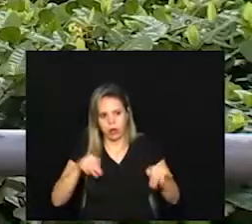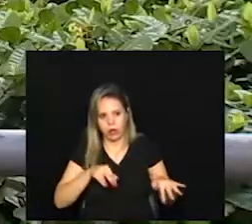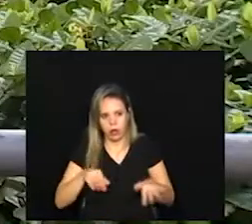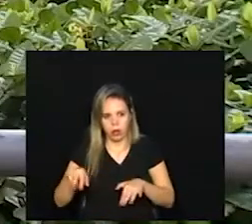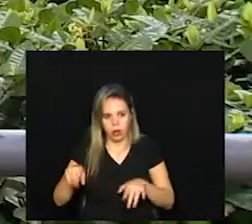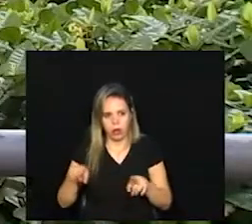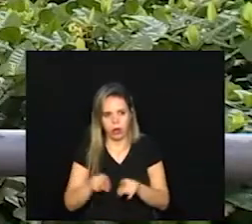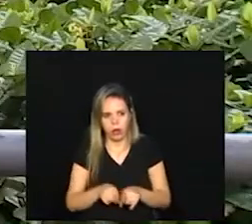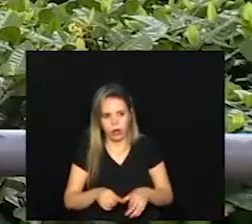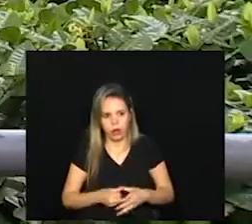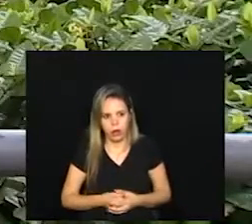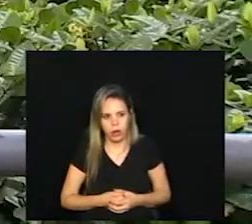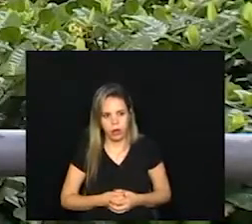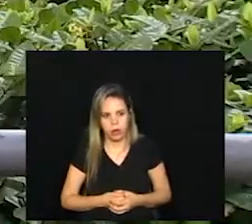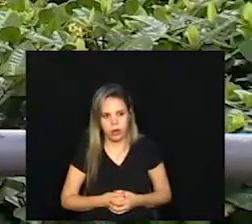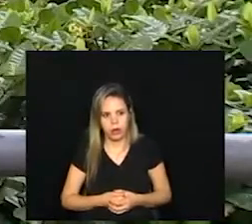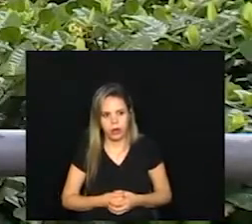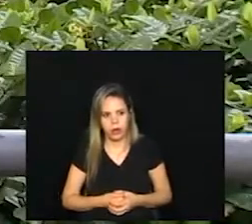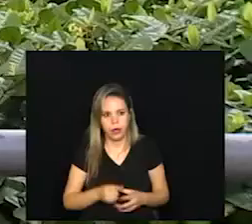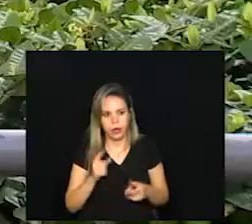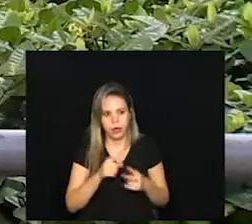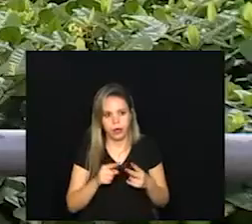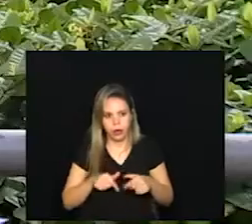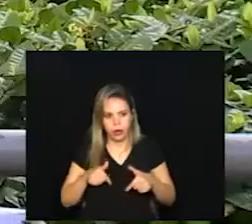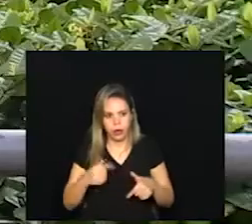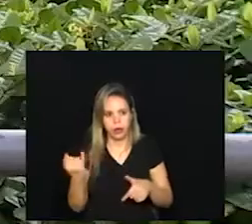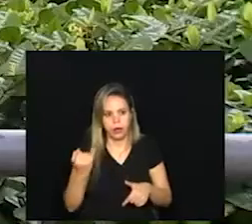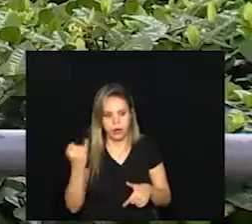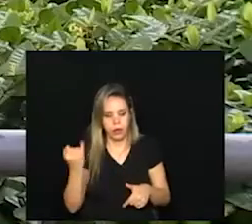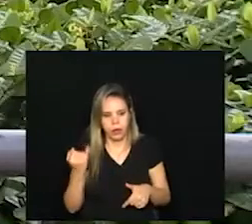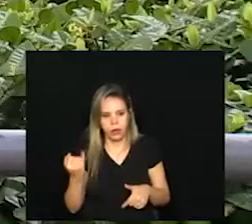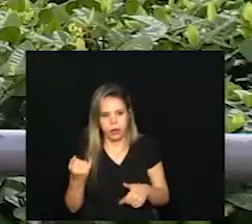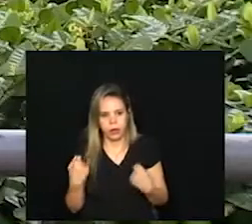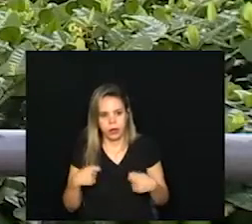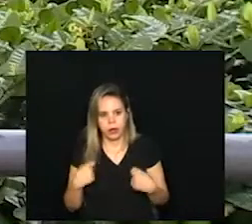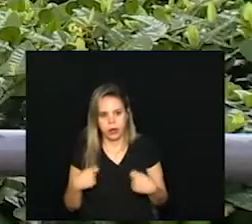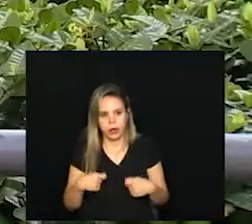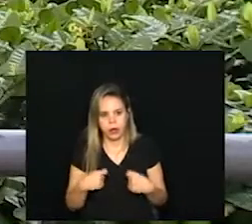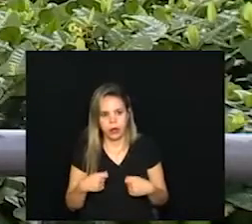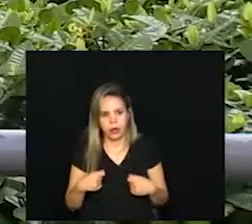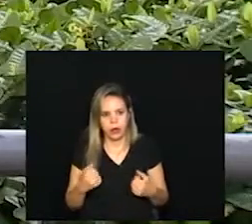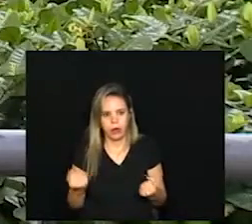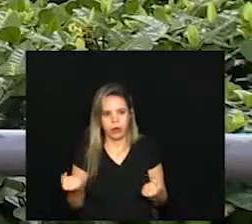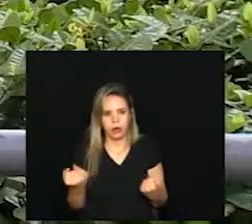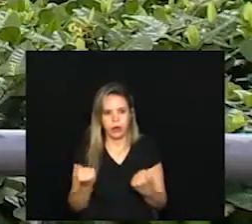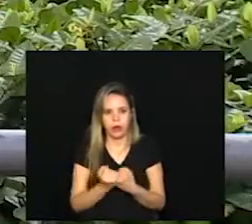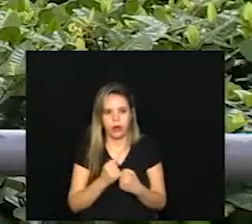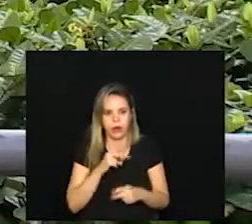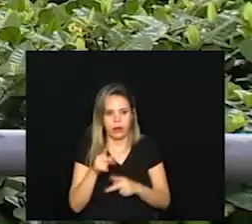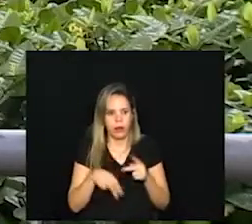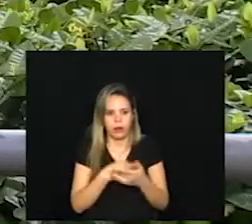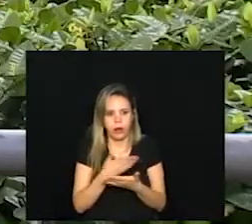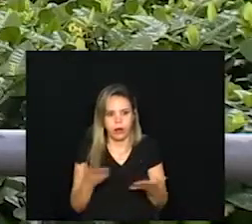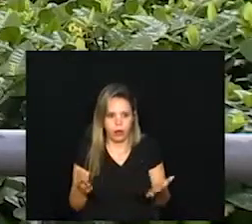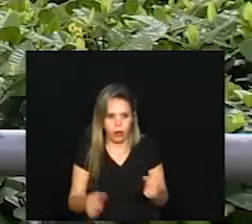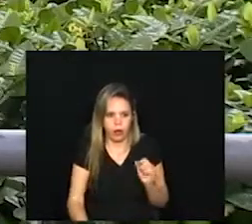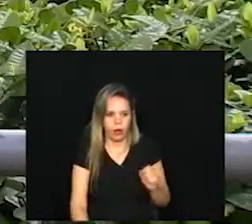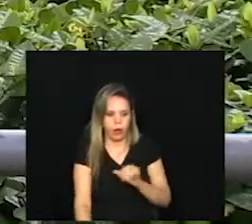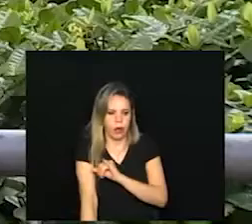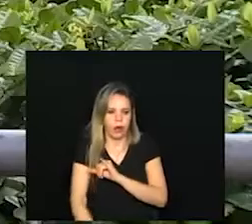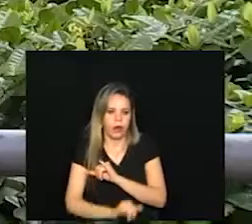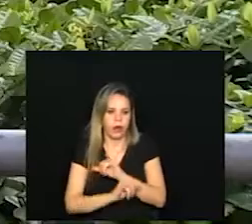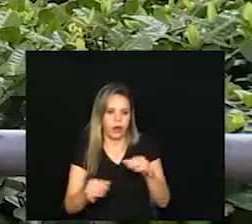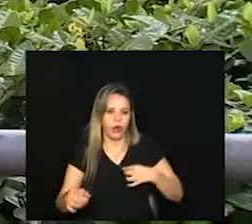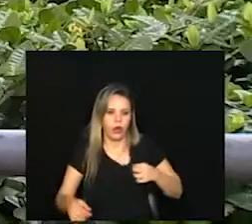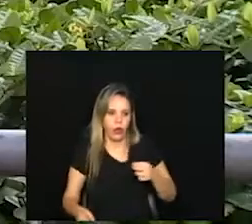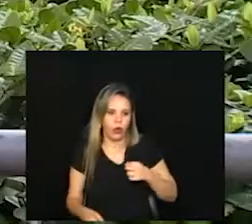semana também. Outras duas ações importantíssimas e que nós precisamos do apoio da população é que a campanha do